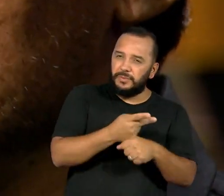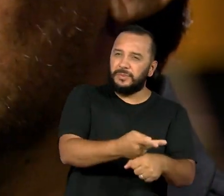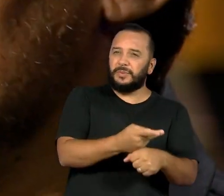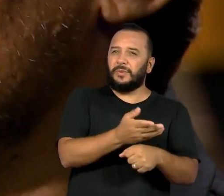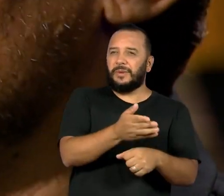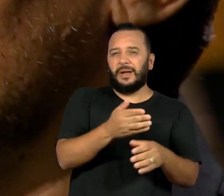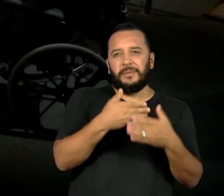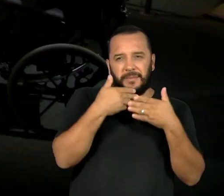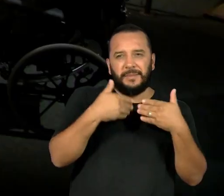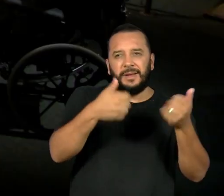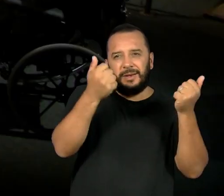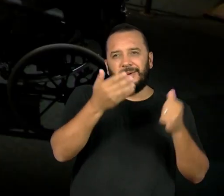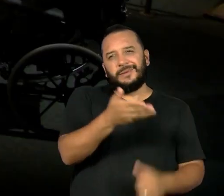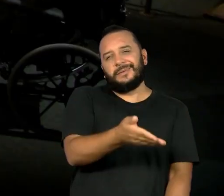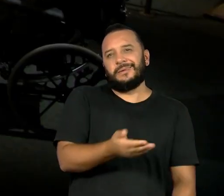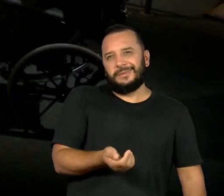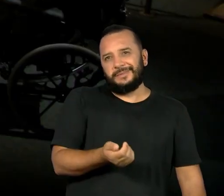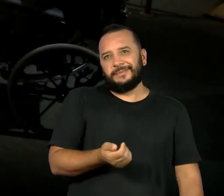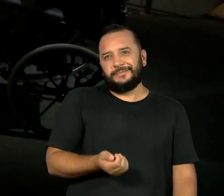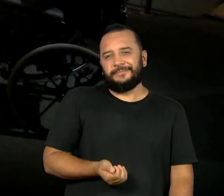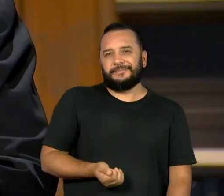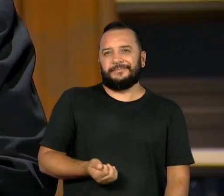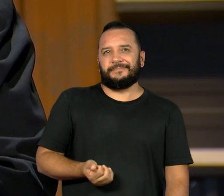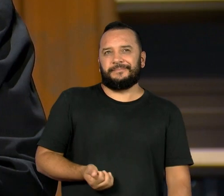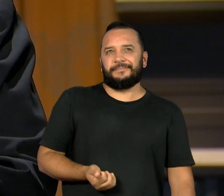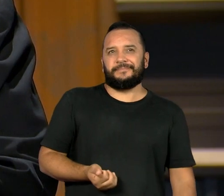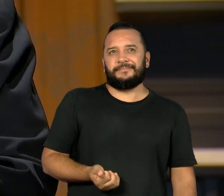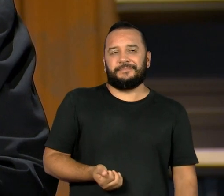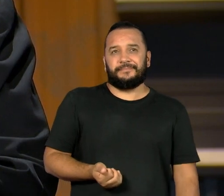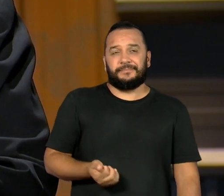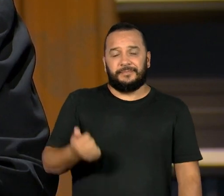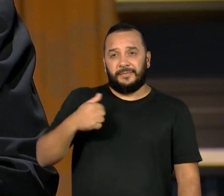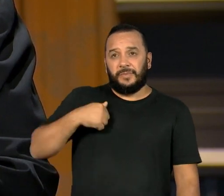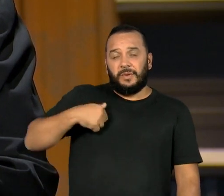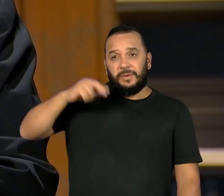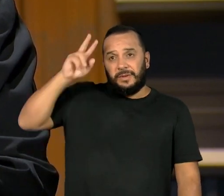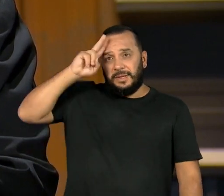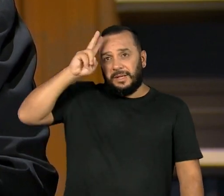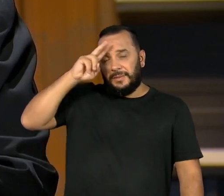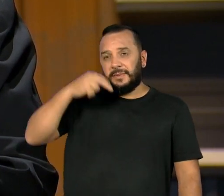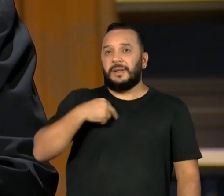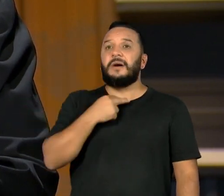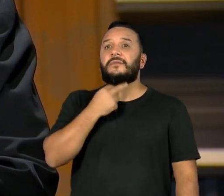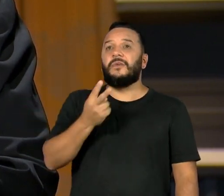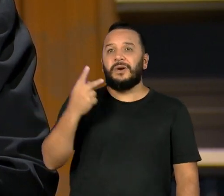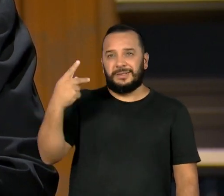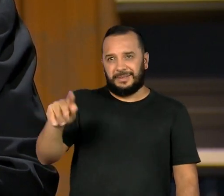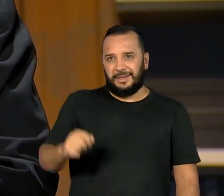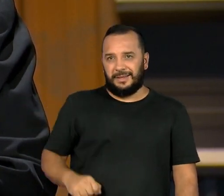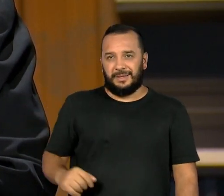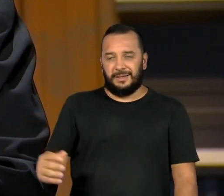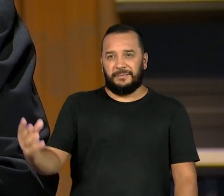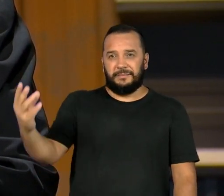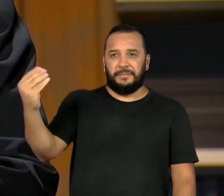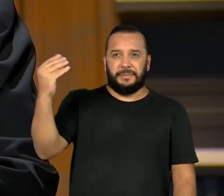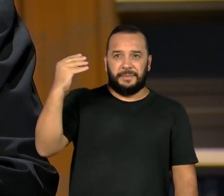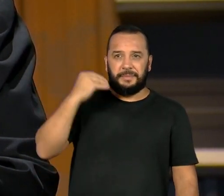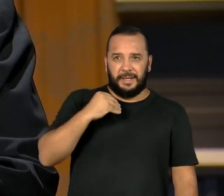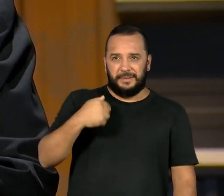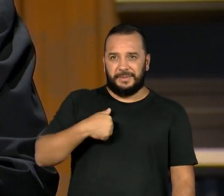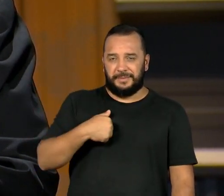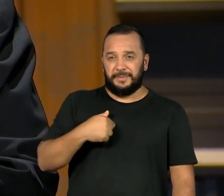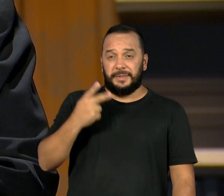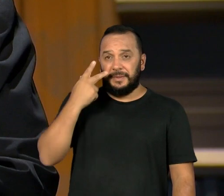gente desperdiça. Mas eu lembro da voz dela falando. E do meu pai,